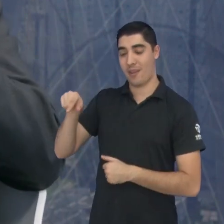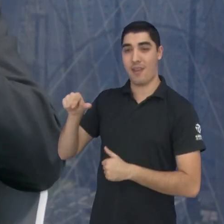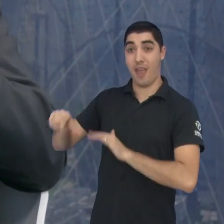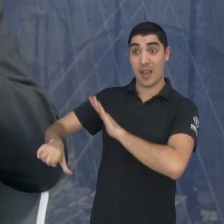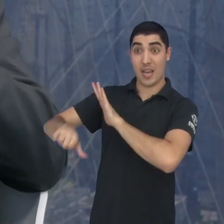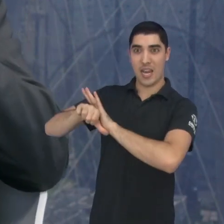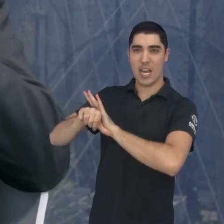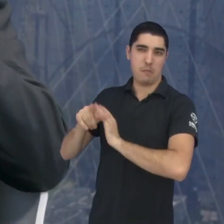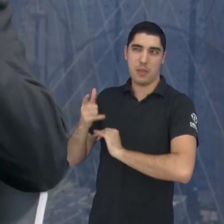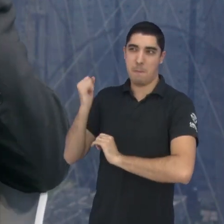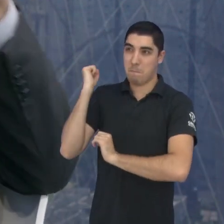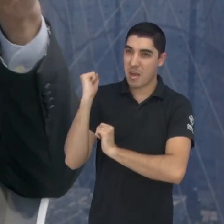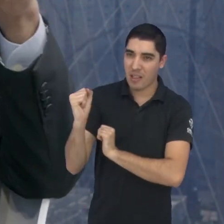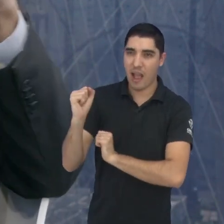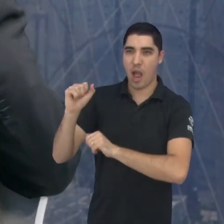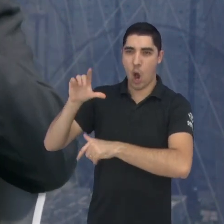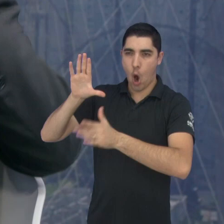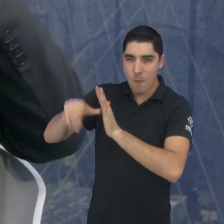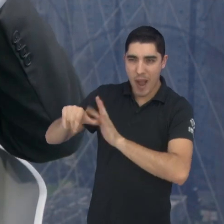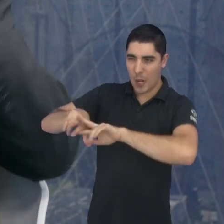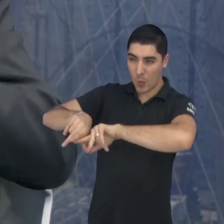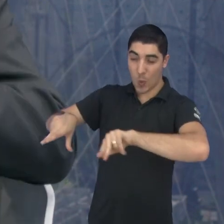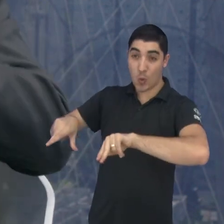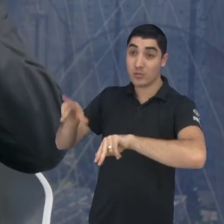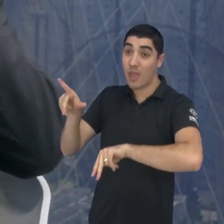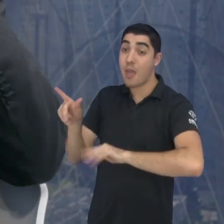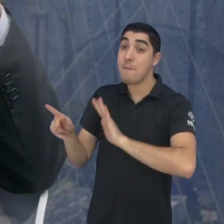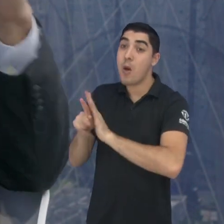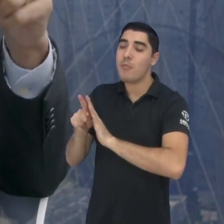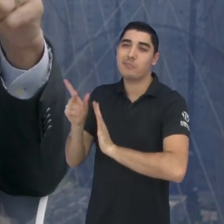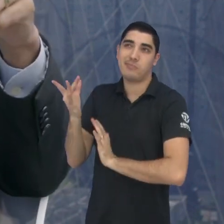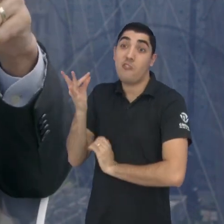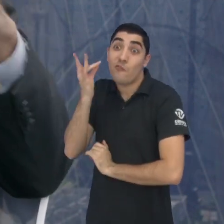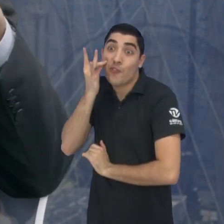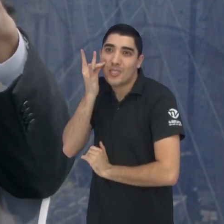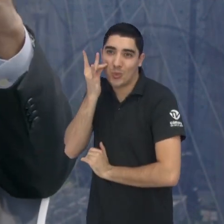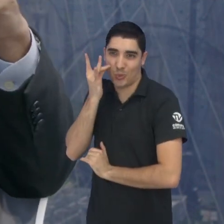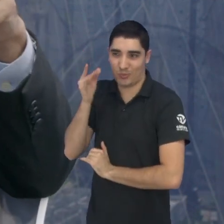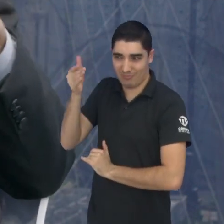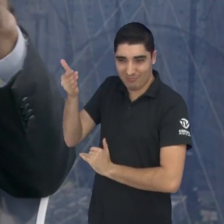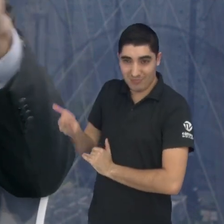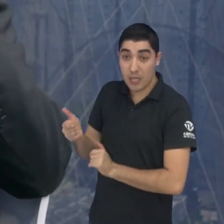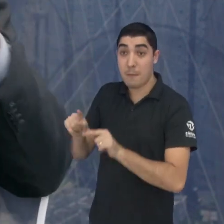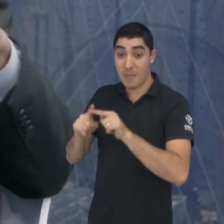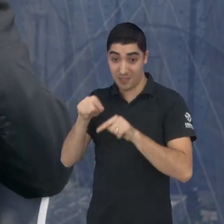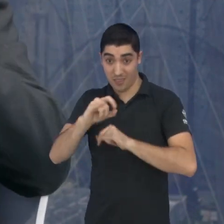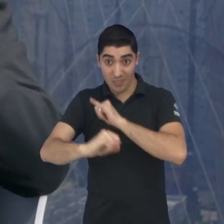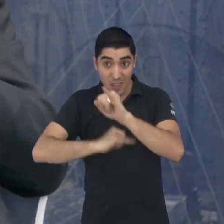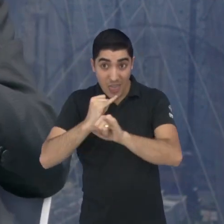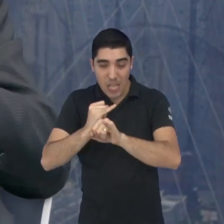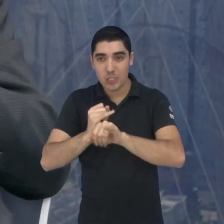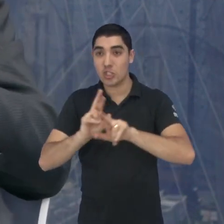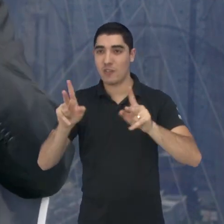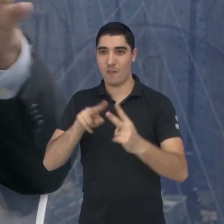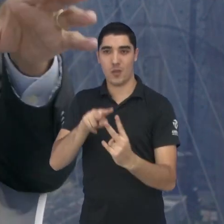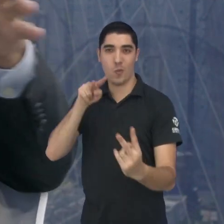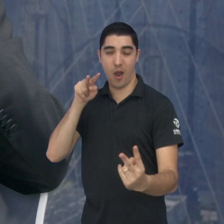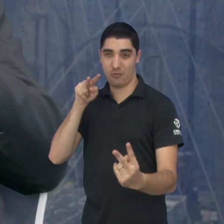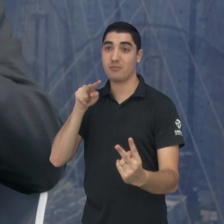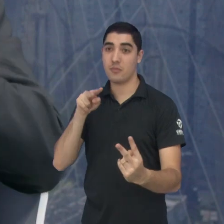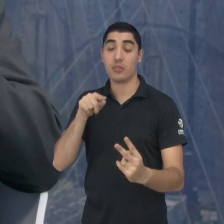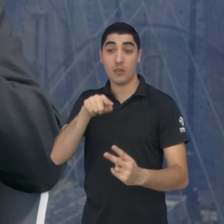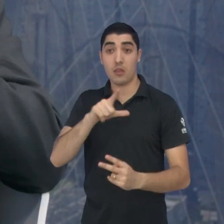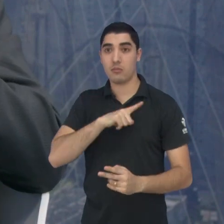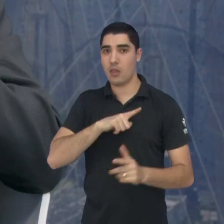né, assim podemos dizer. Os crimes digitais vêm aumentando de uma forma muito maior, mas muito maior mesmo. Aumento assim de 300% nos